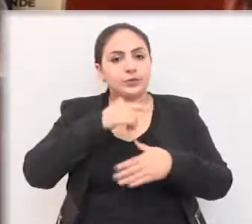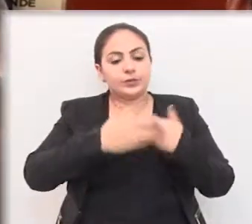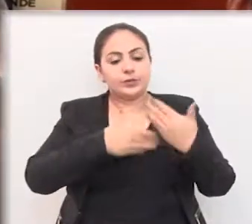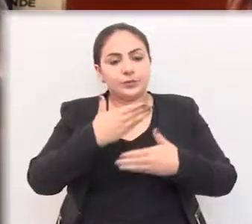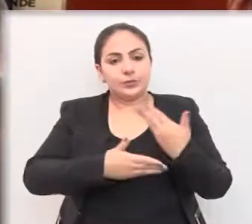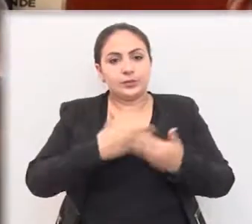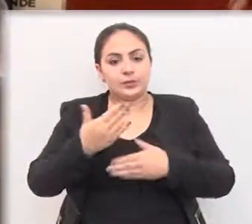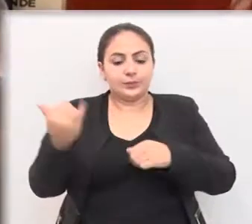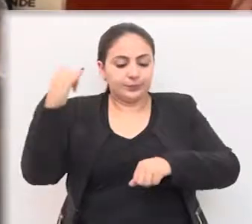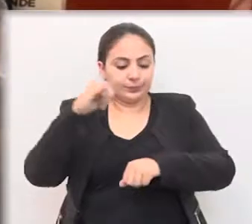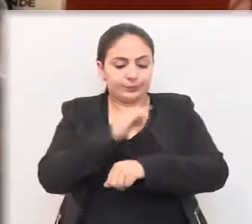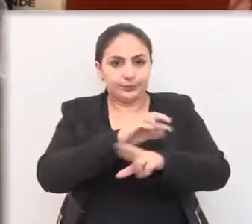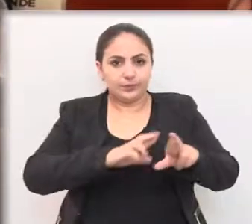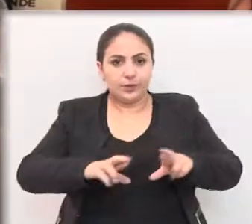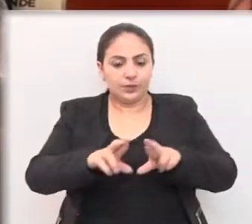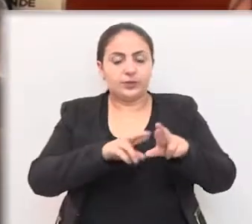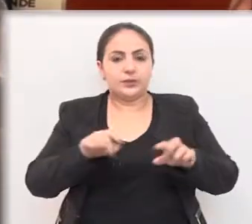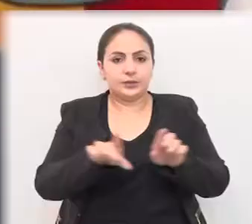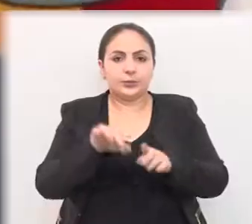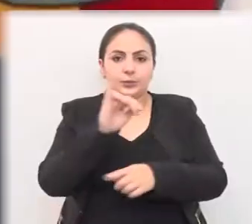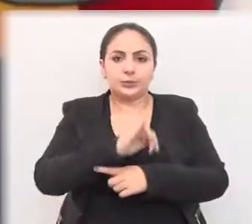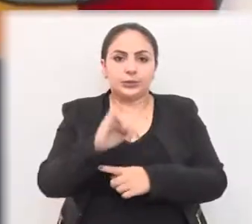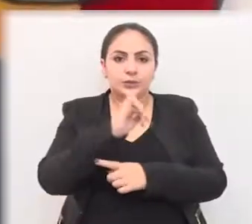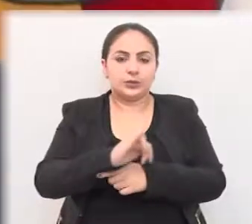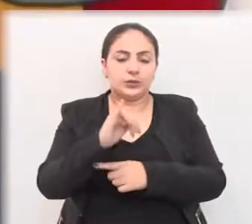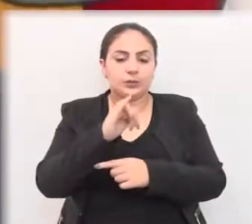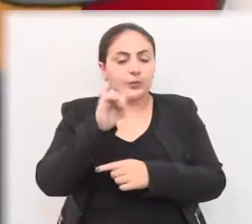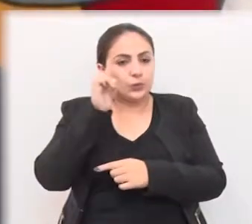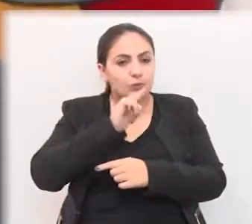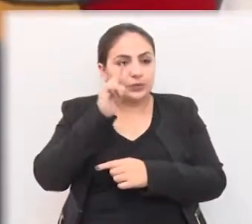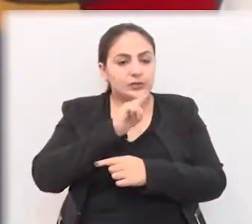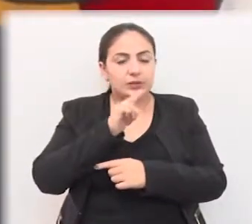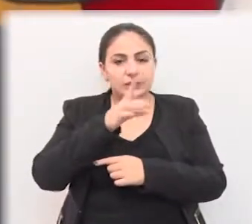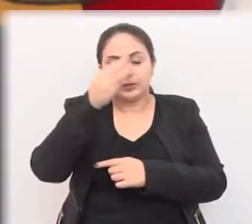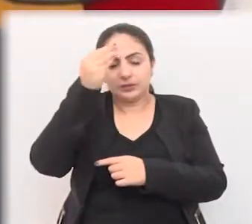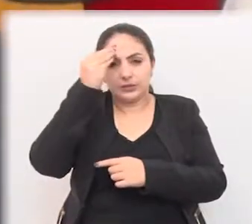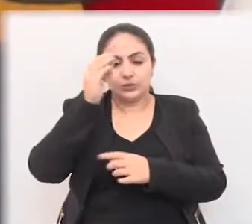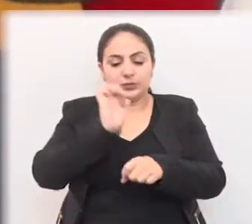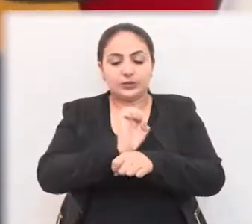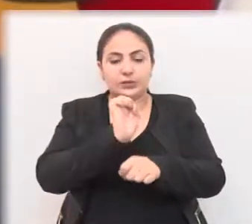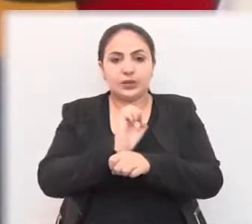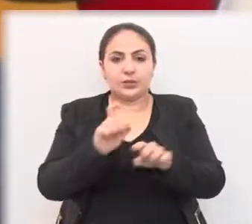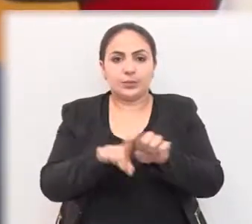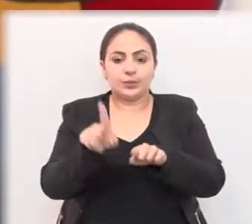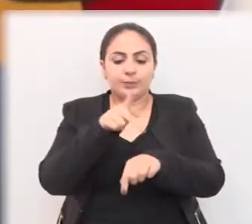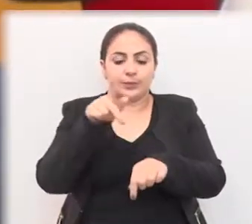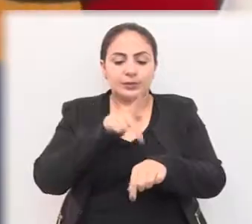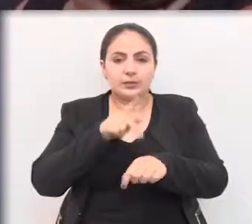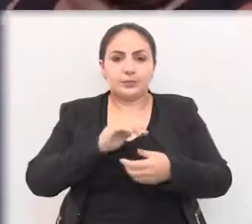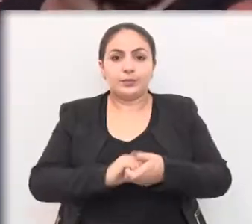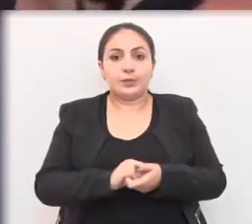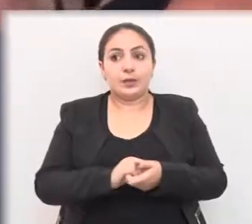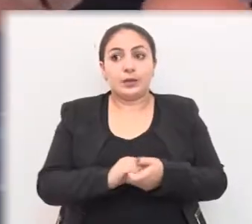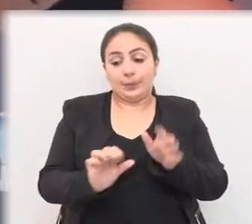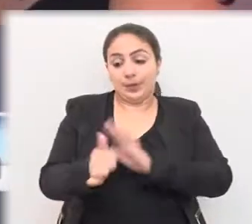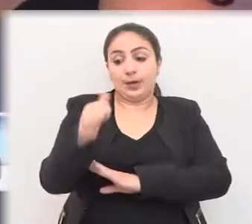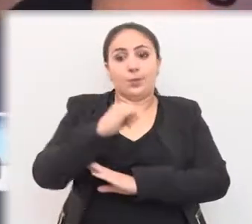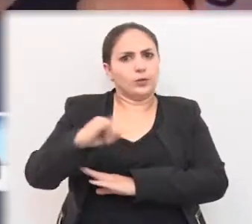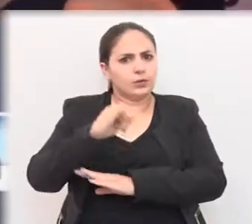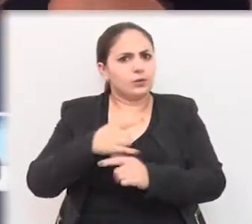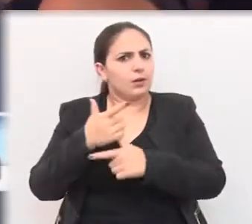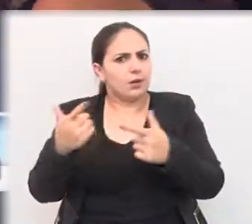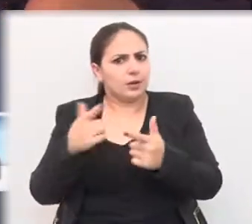para o desenvolvimento da aviação regional e fundamental para a integração do Estado e do país. Primeiro, a